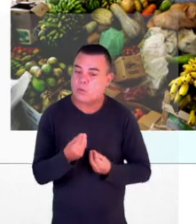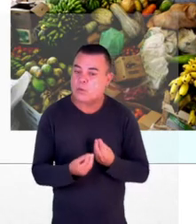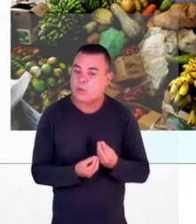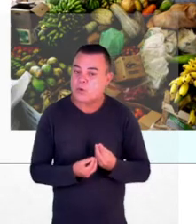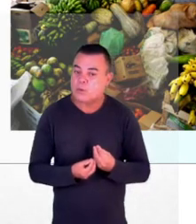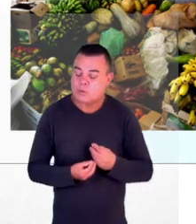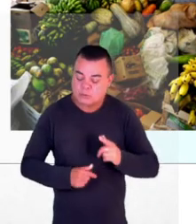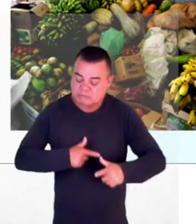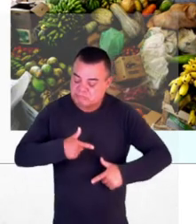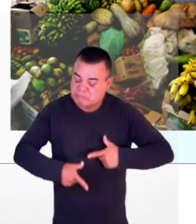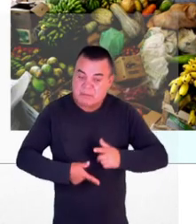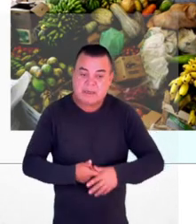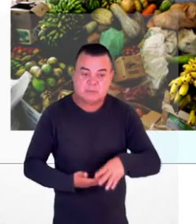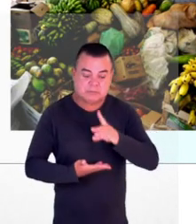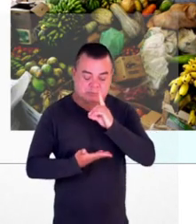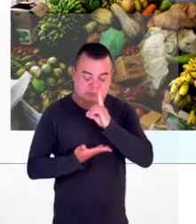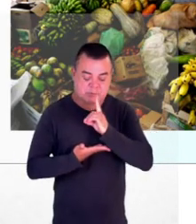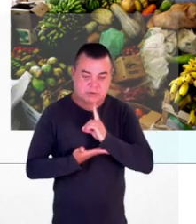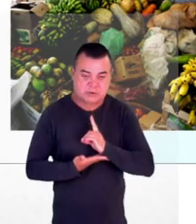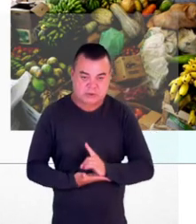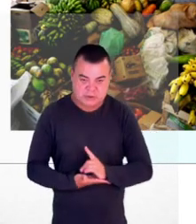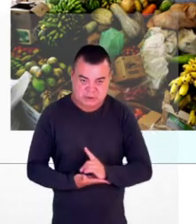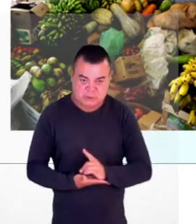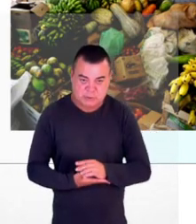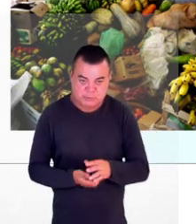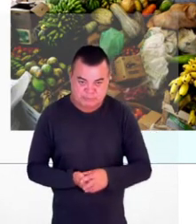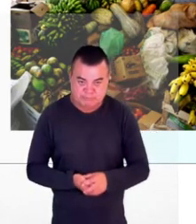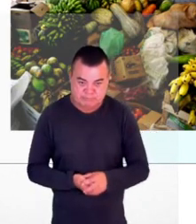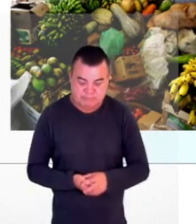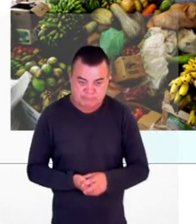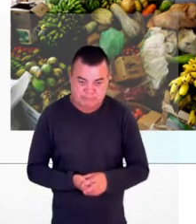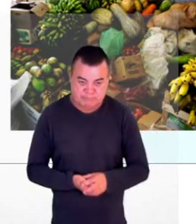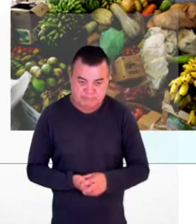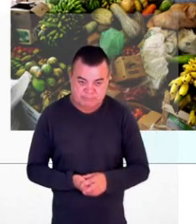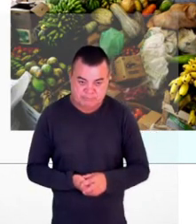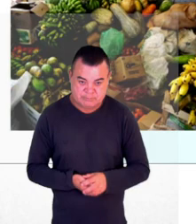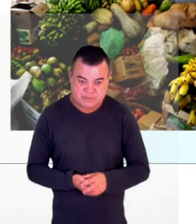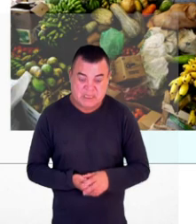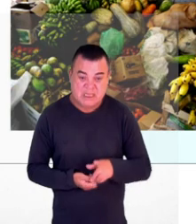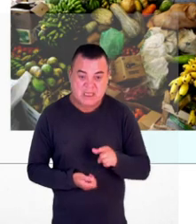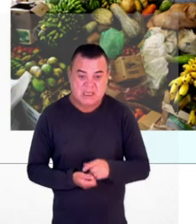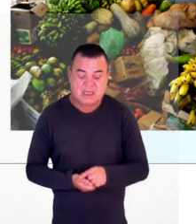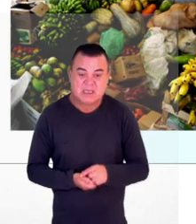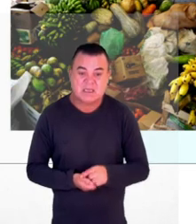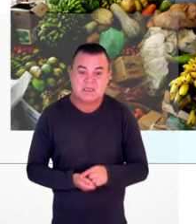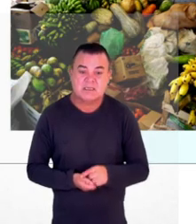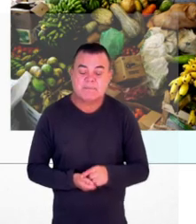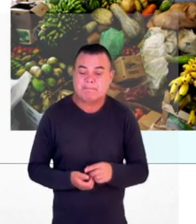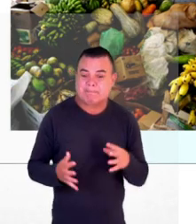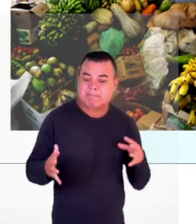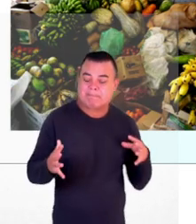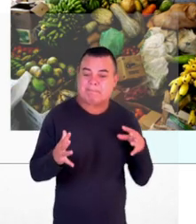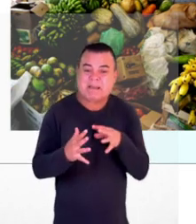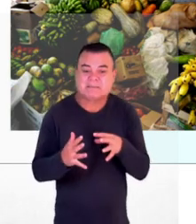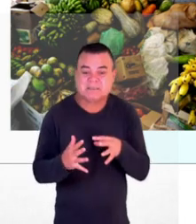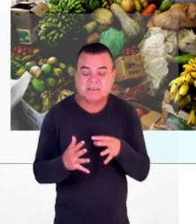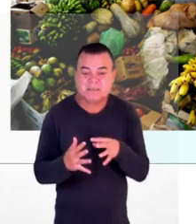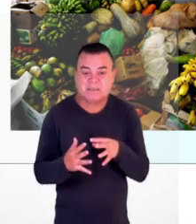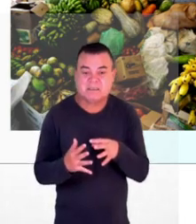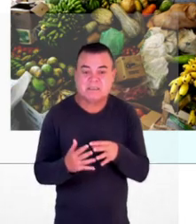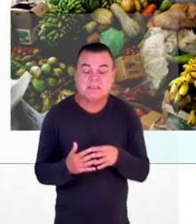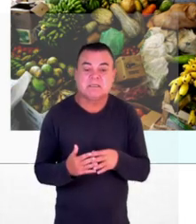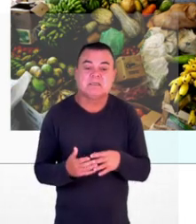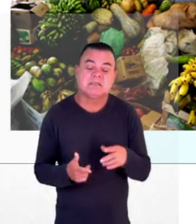trabalho Digno ele é um fator que impacta diretamente n na questão alimentar porque